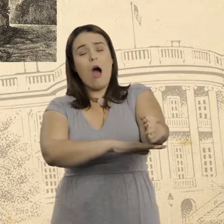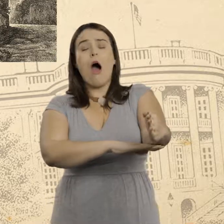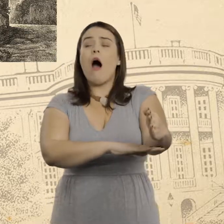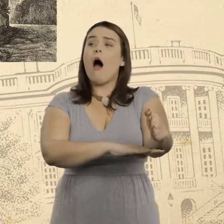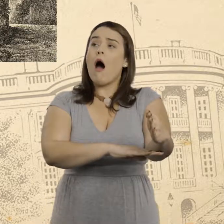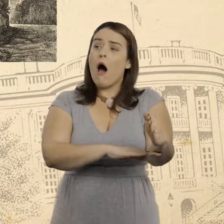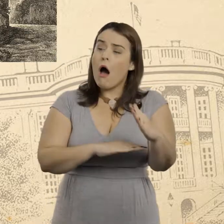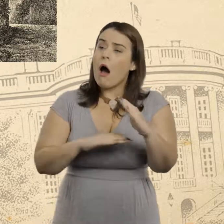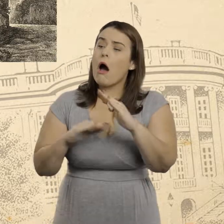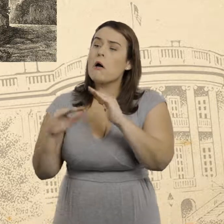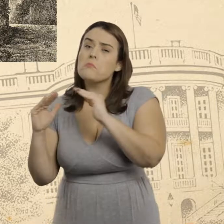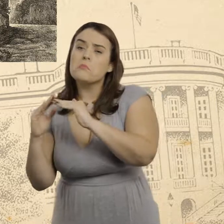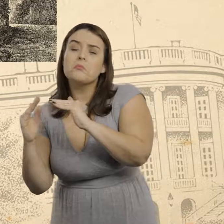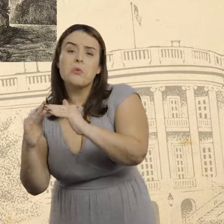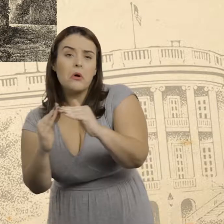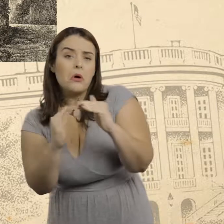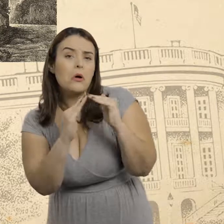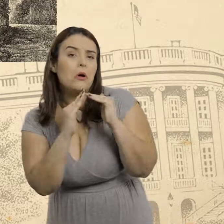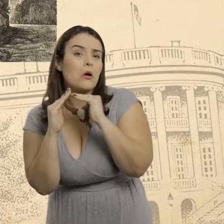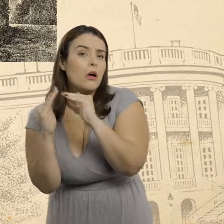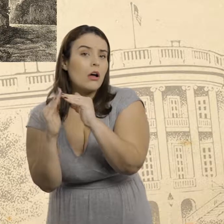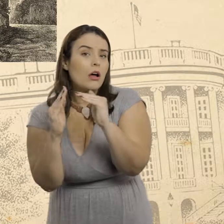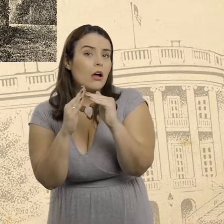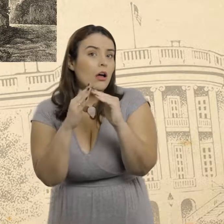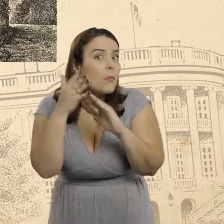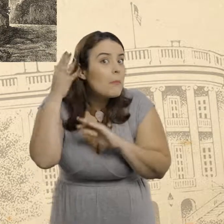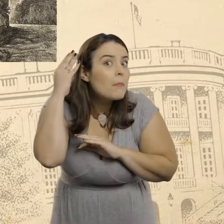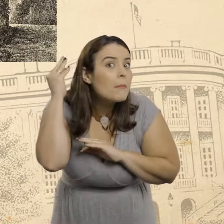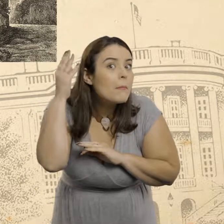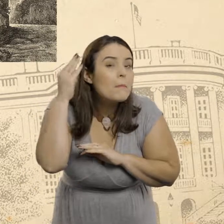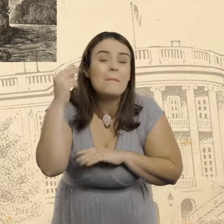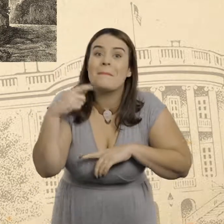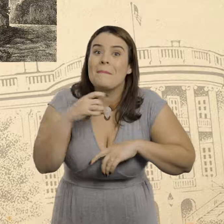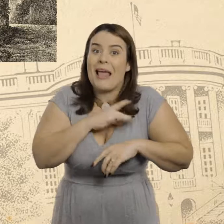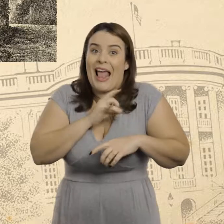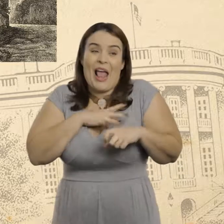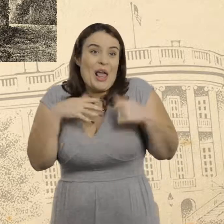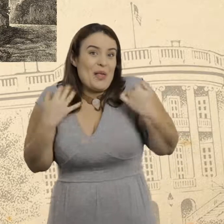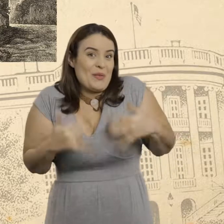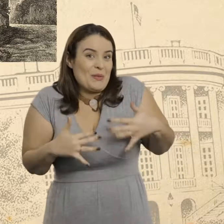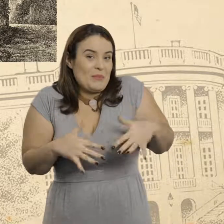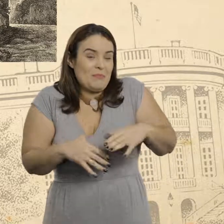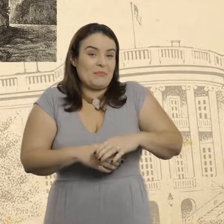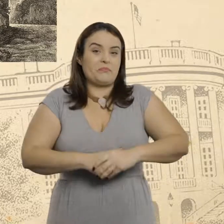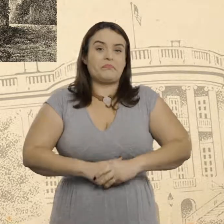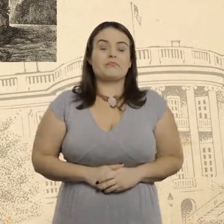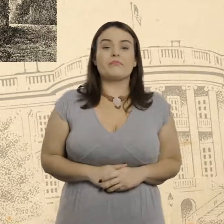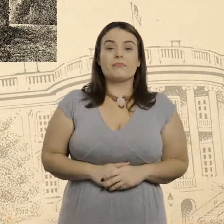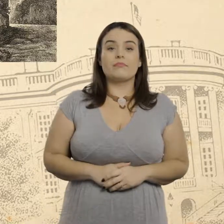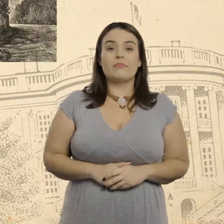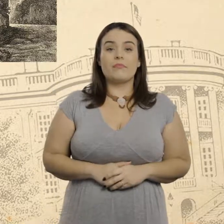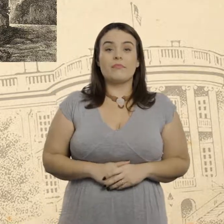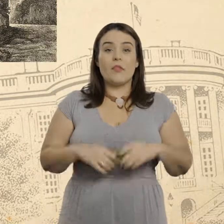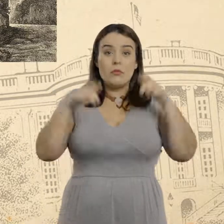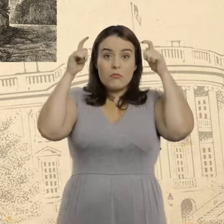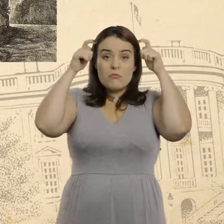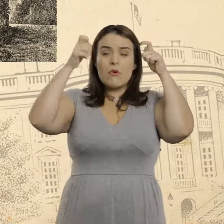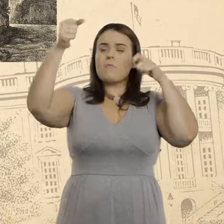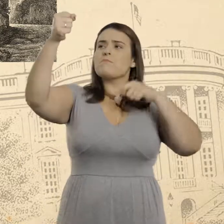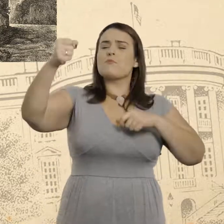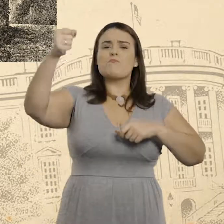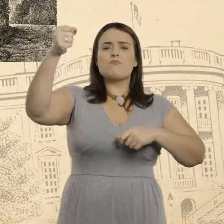cair. Muitos passageiros concordaram com esse jeito de passar pela ponte. Passepartout ficou morrendo de medo.